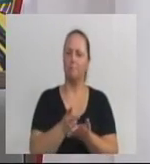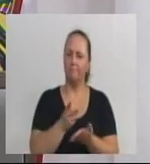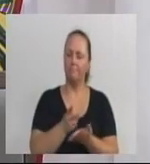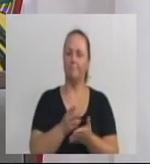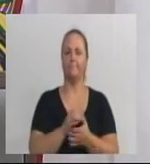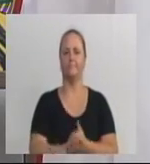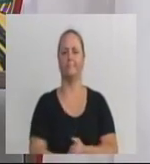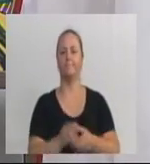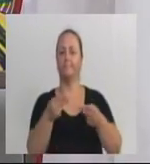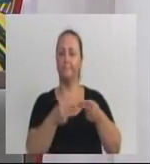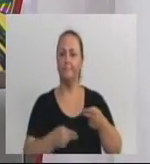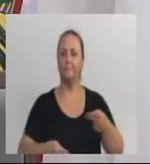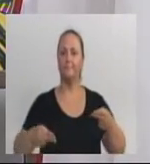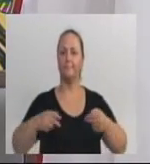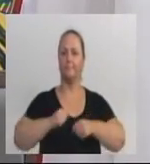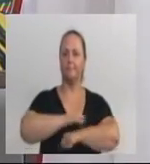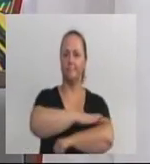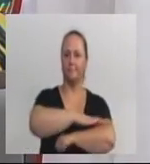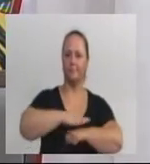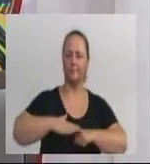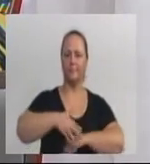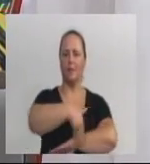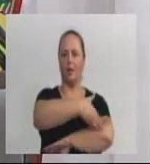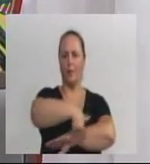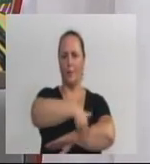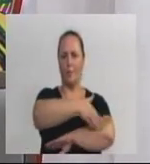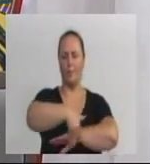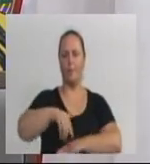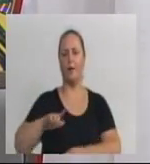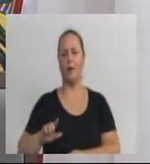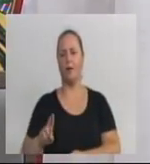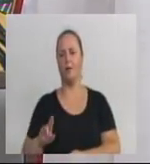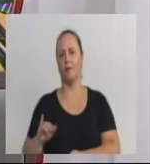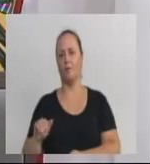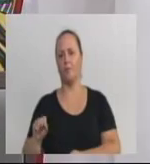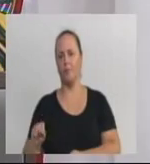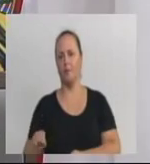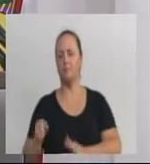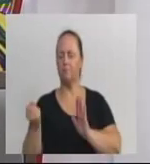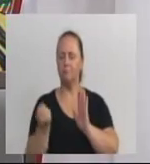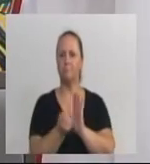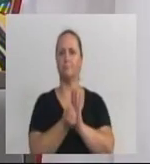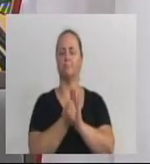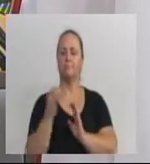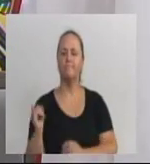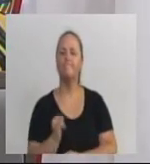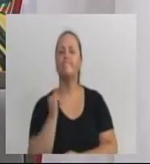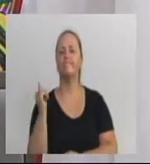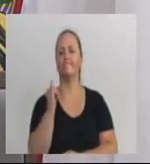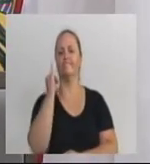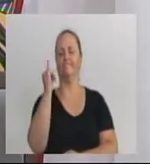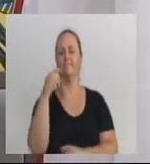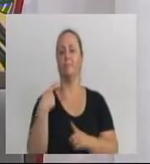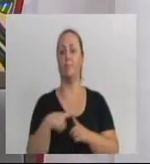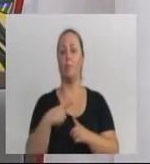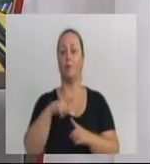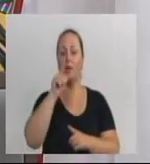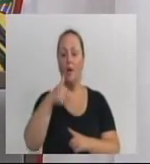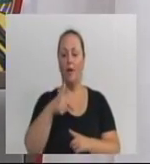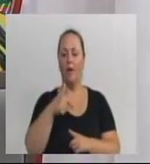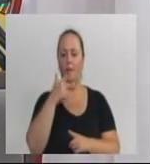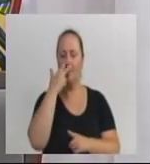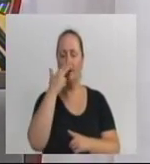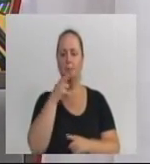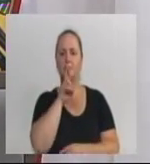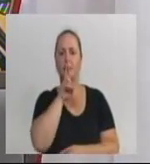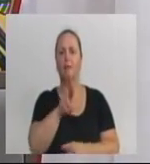inauguração, essa pavimentação da rua Luiz Gonzaga é emblemática, muito significativa, muito importante, porque é fruto de uma economia, de